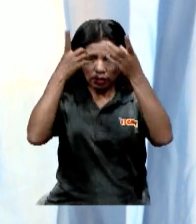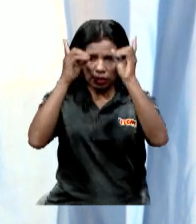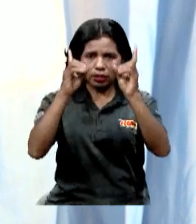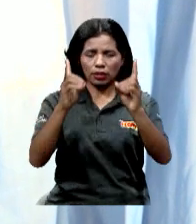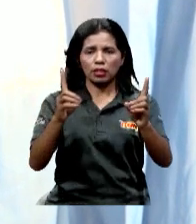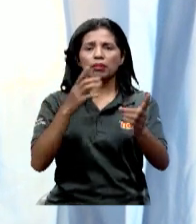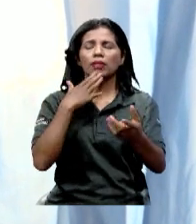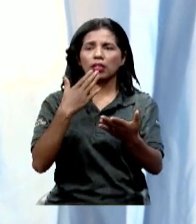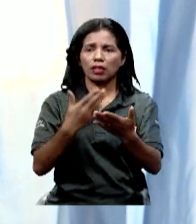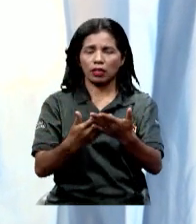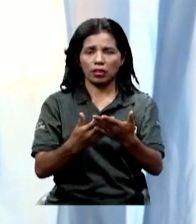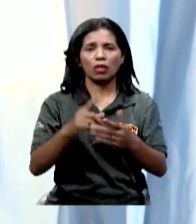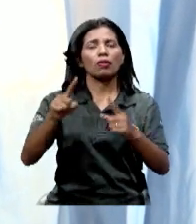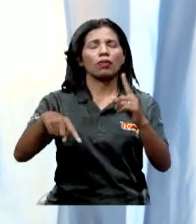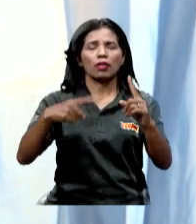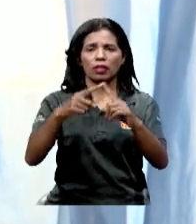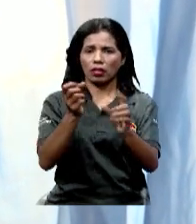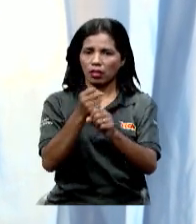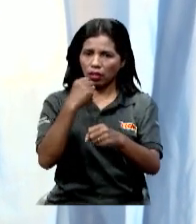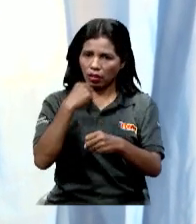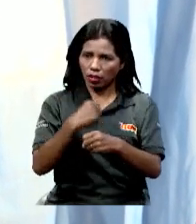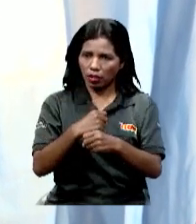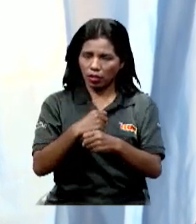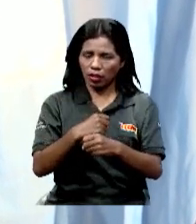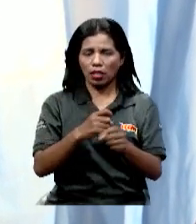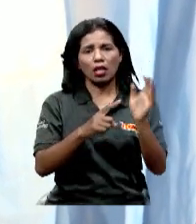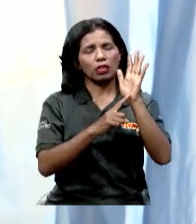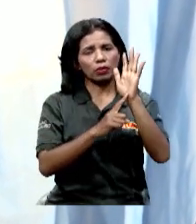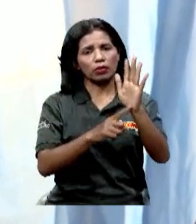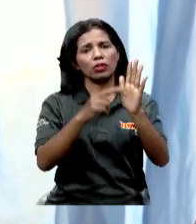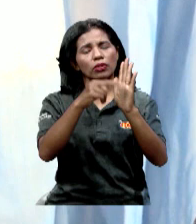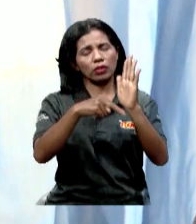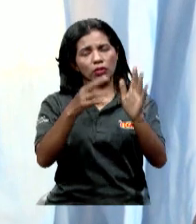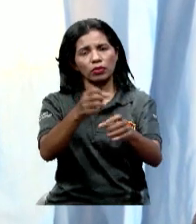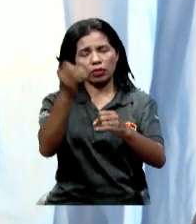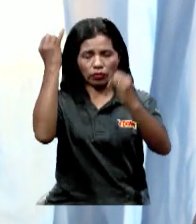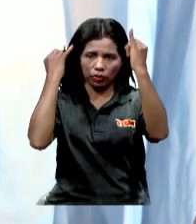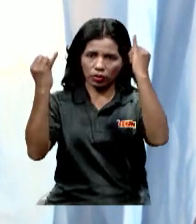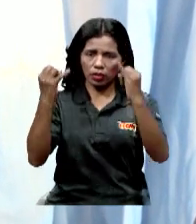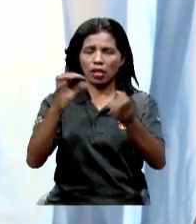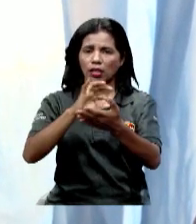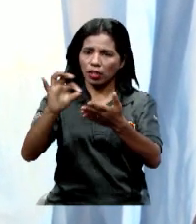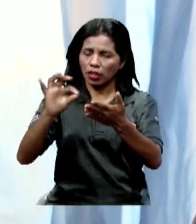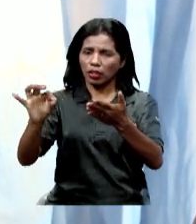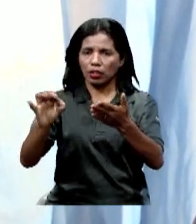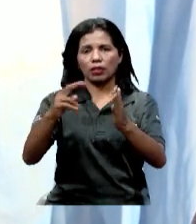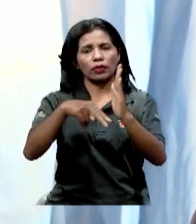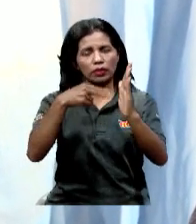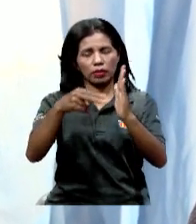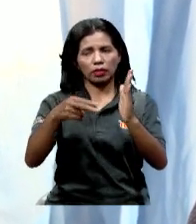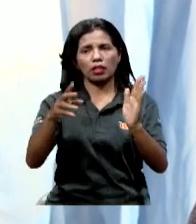qualidade ba hira ni halo nia notícia ba hira ni recolhe informação ba hira ni halo notícia ne besai